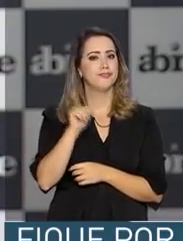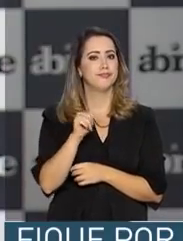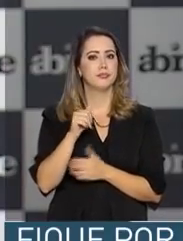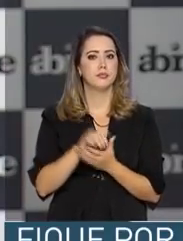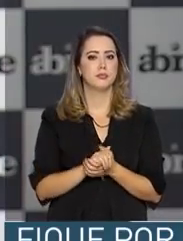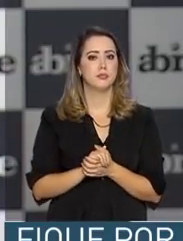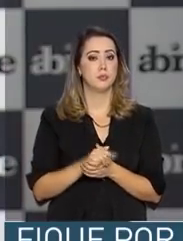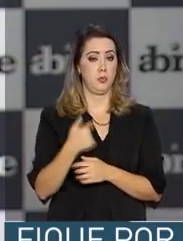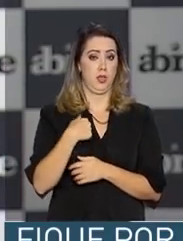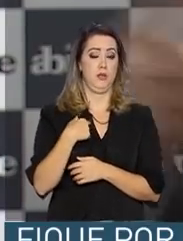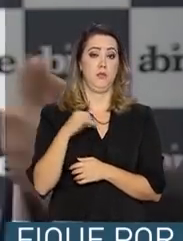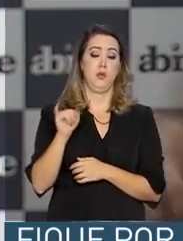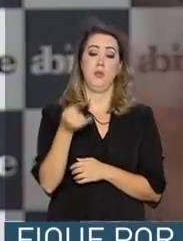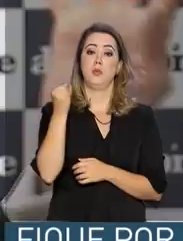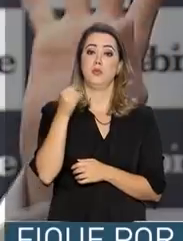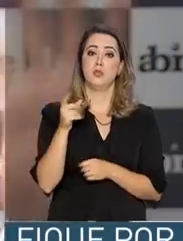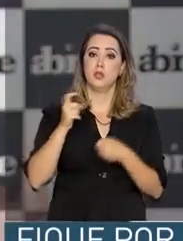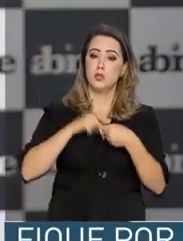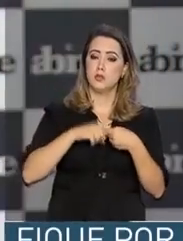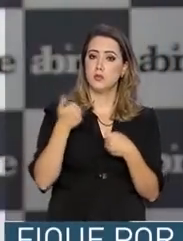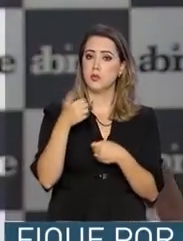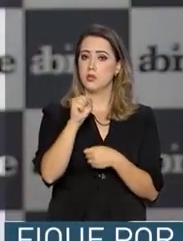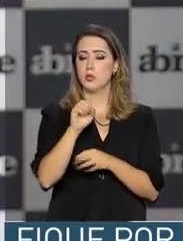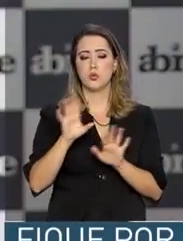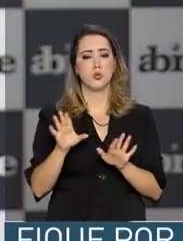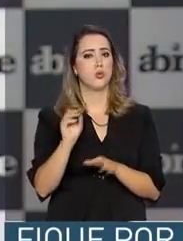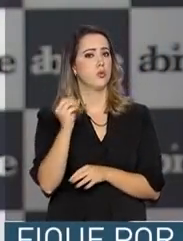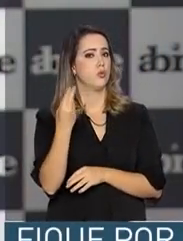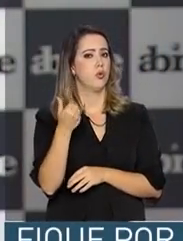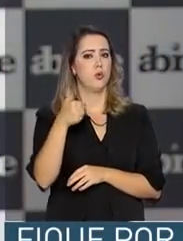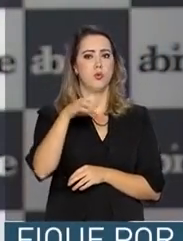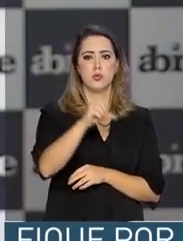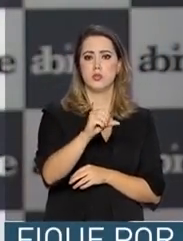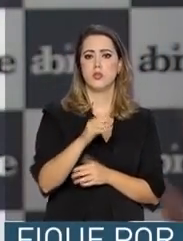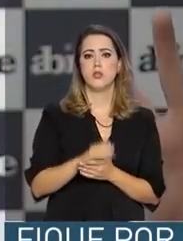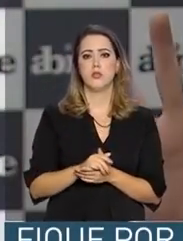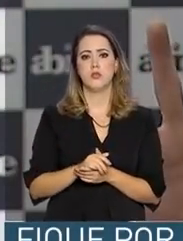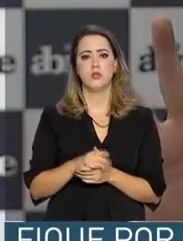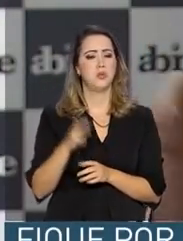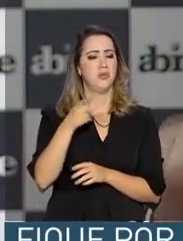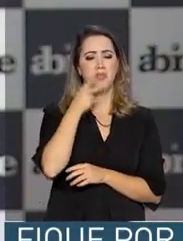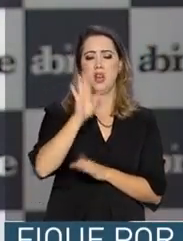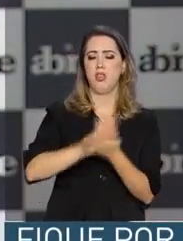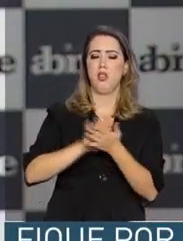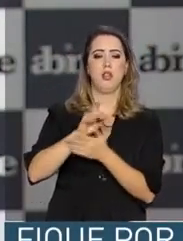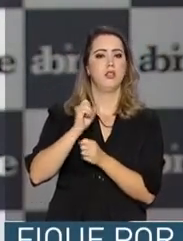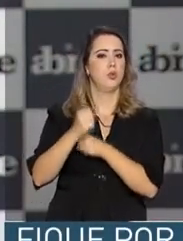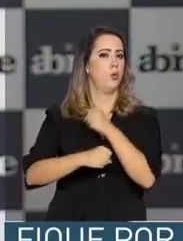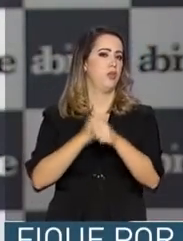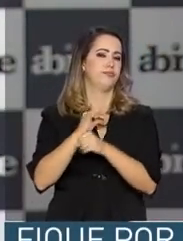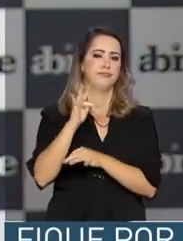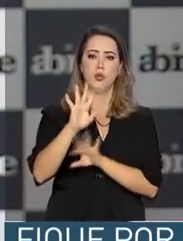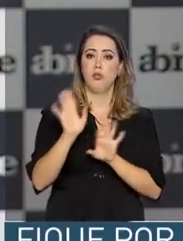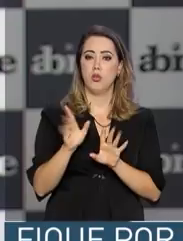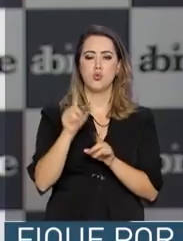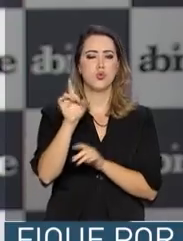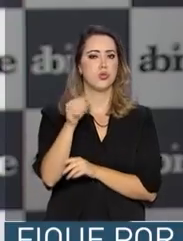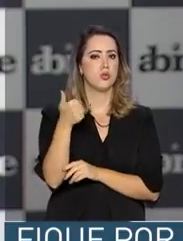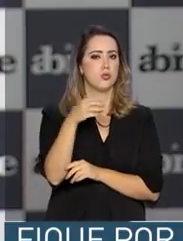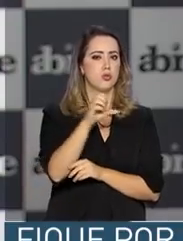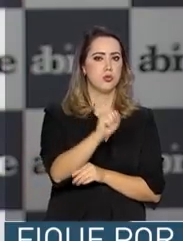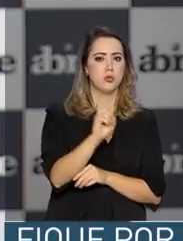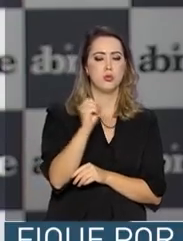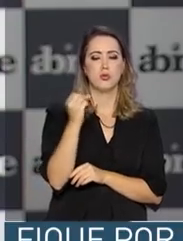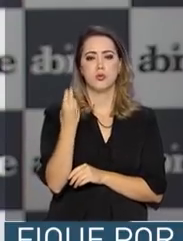Ah, não, a minha chance é de voltar no dia 18 e 19. Mas se ficar para o ano que vem? Não, não vou cogitar disso. Só vou cogitar 18 e 19, por enquanto. Quando